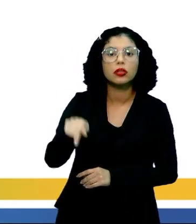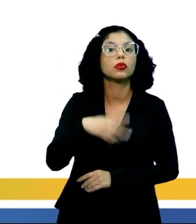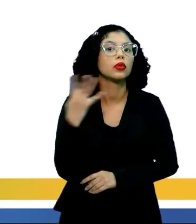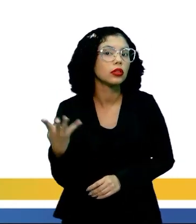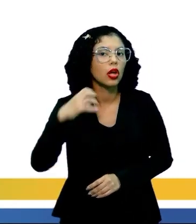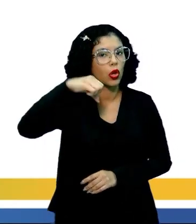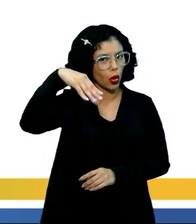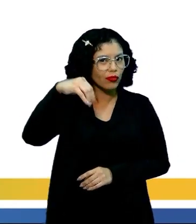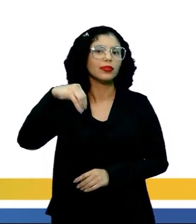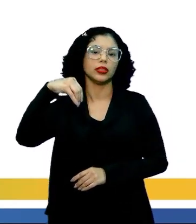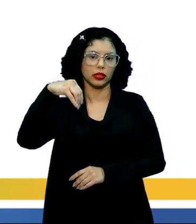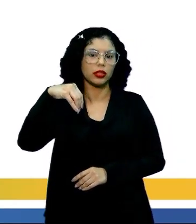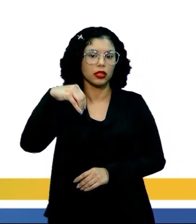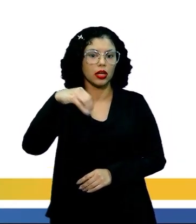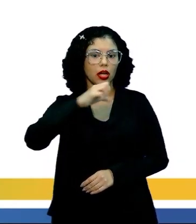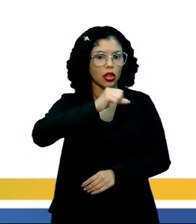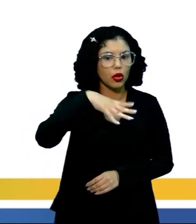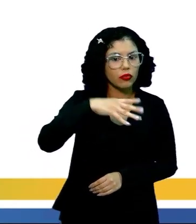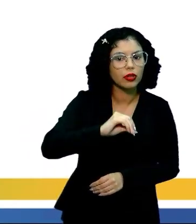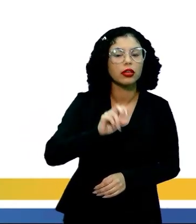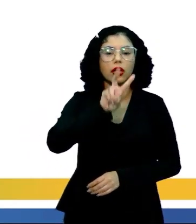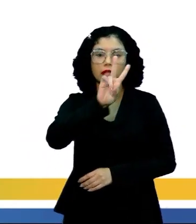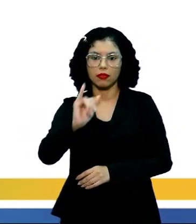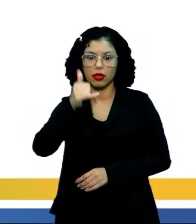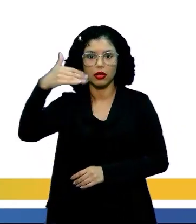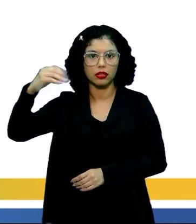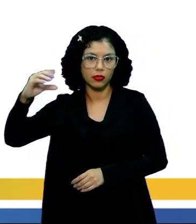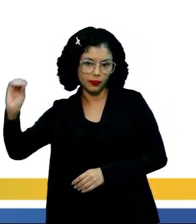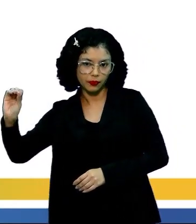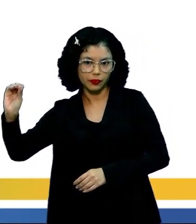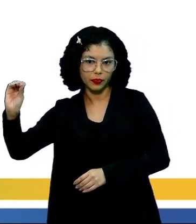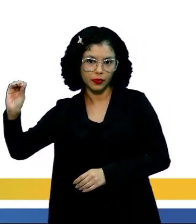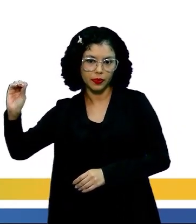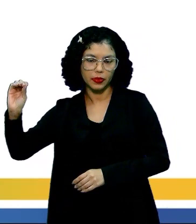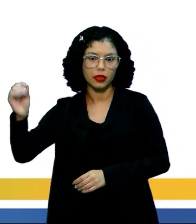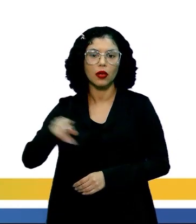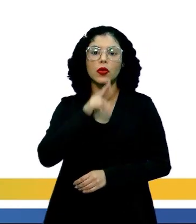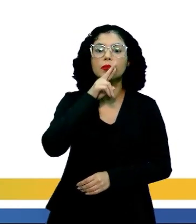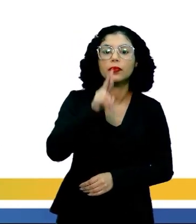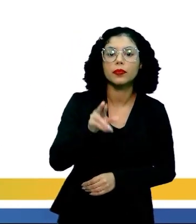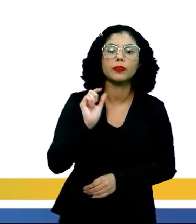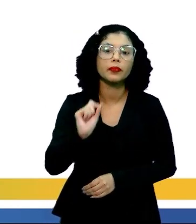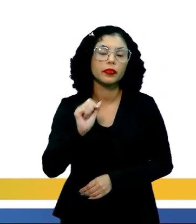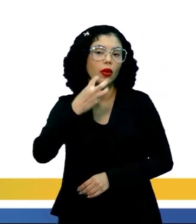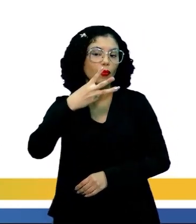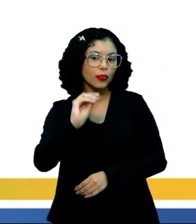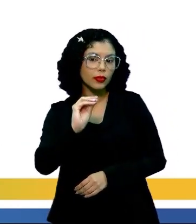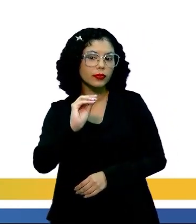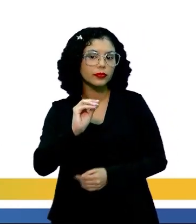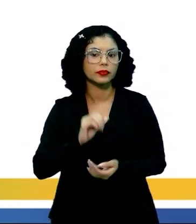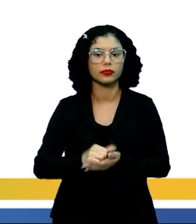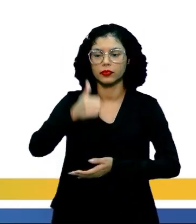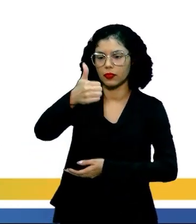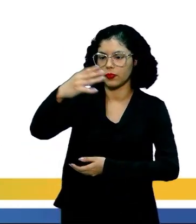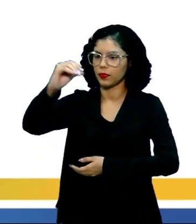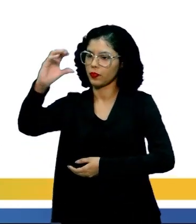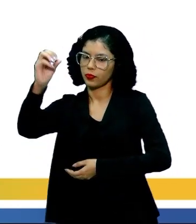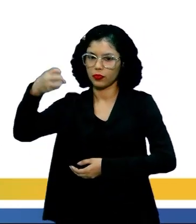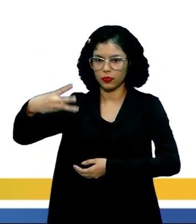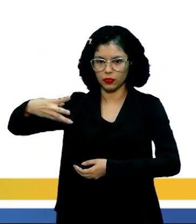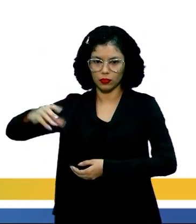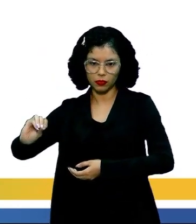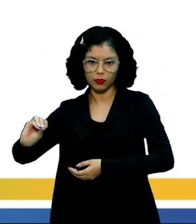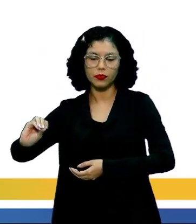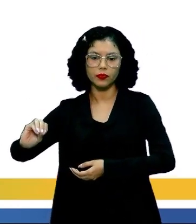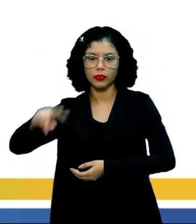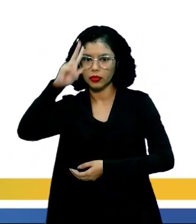quanto? 90. E 90 equivale a 100%. Eu quero calcular o quê? 30%. Lembre-se de uma